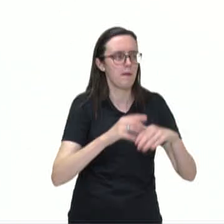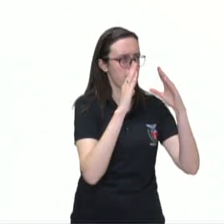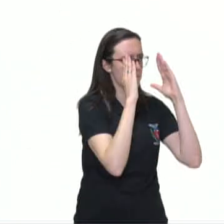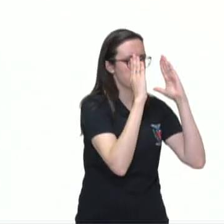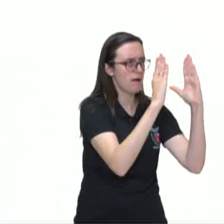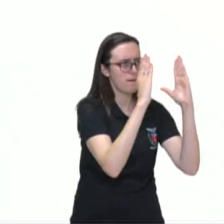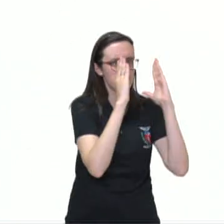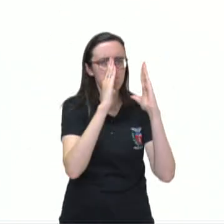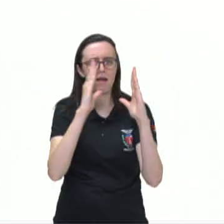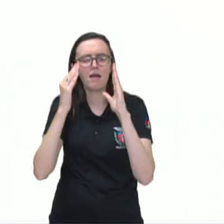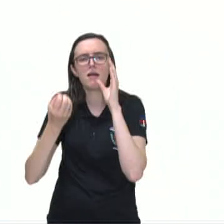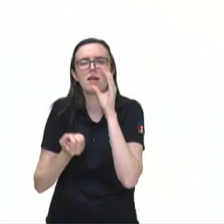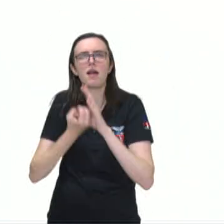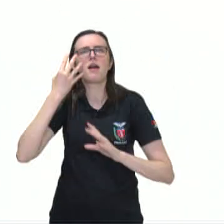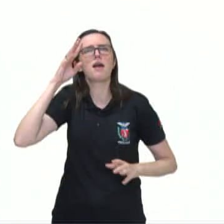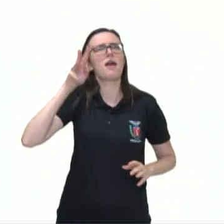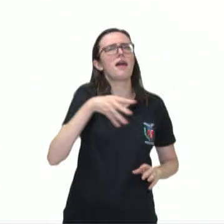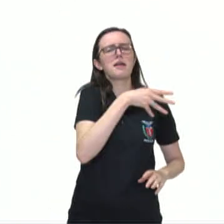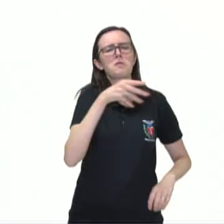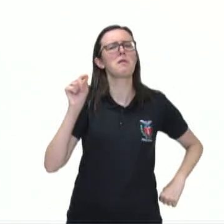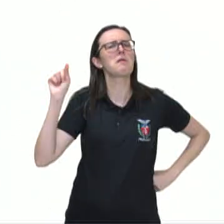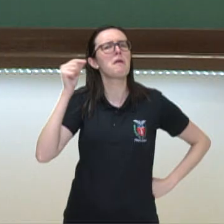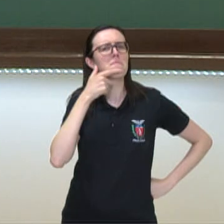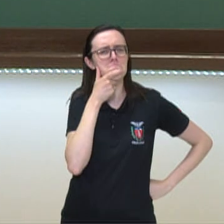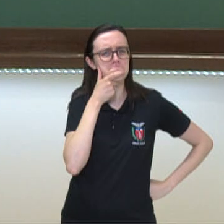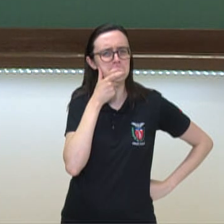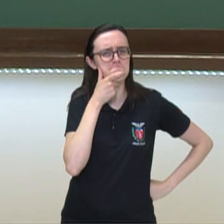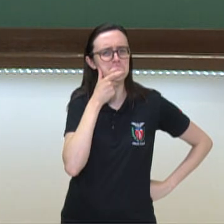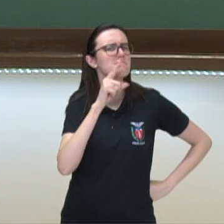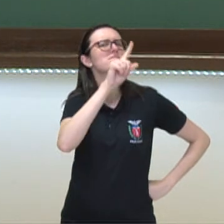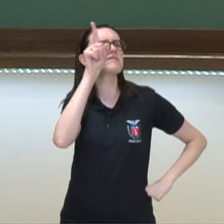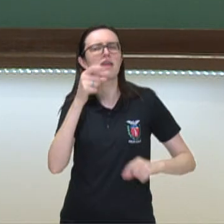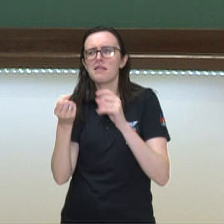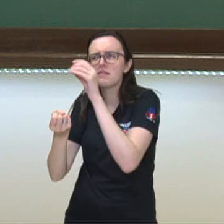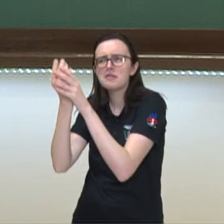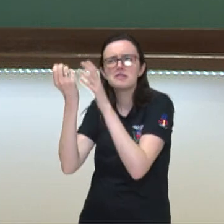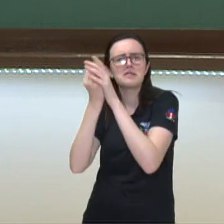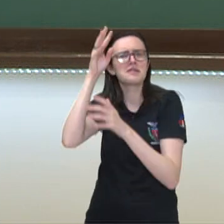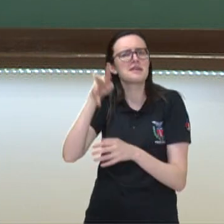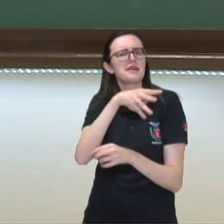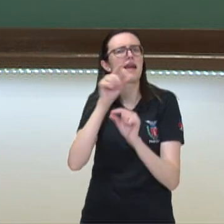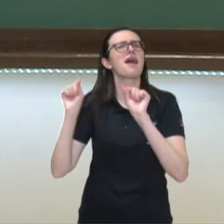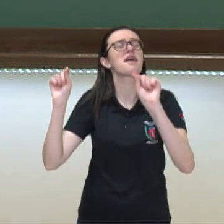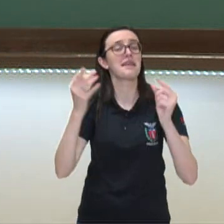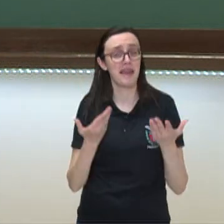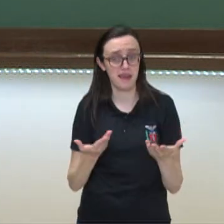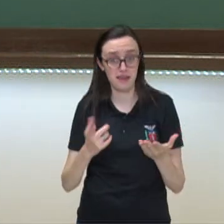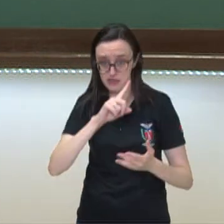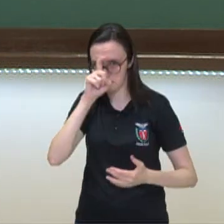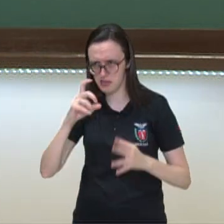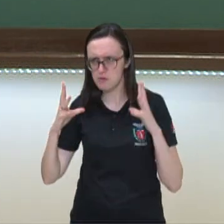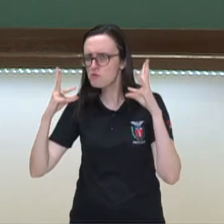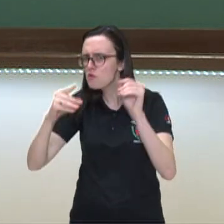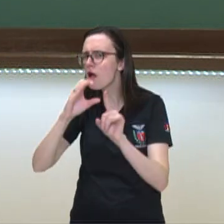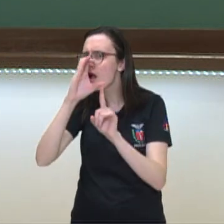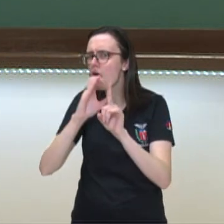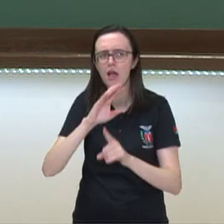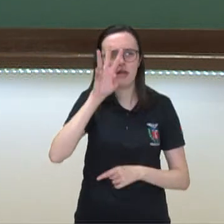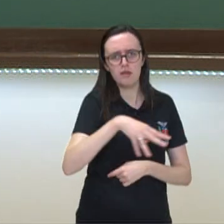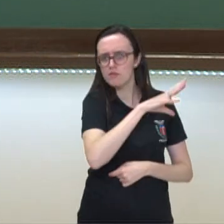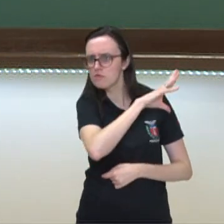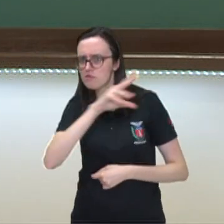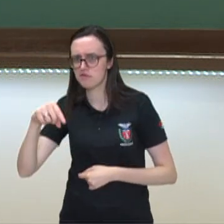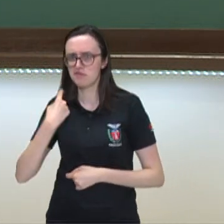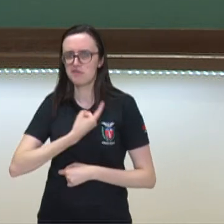fatias e fazer um calendário? Quem será que criou os calendários? Será que todos os calendários são como nós